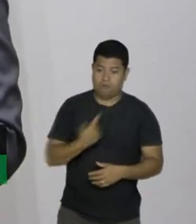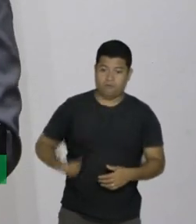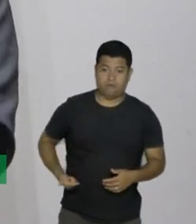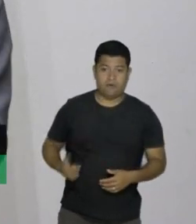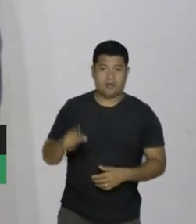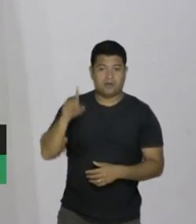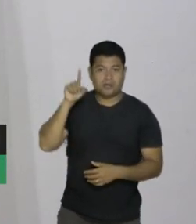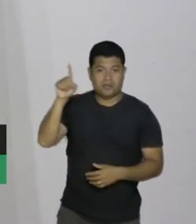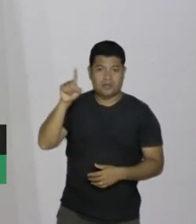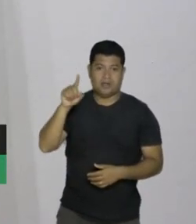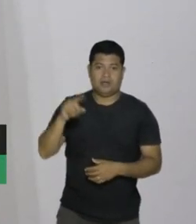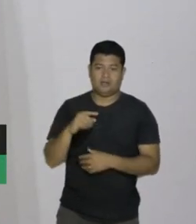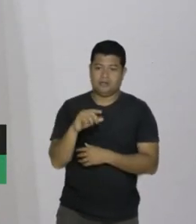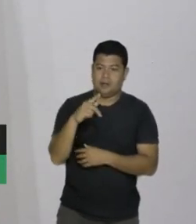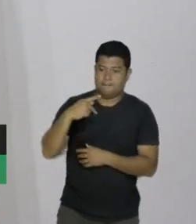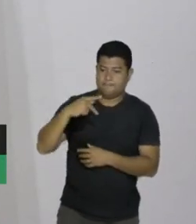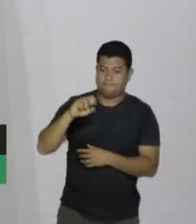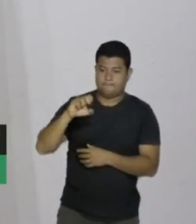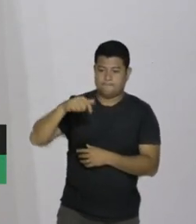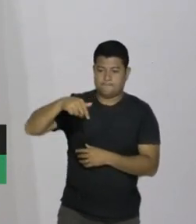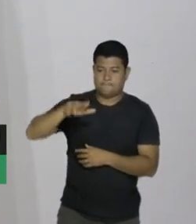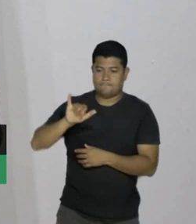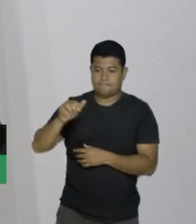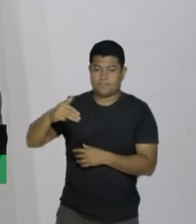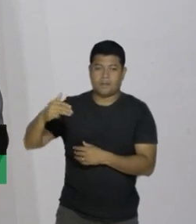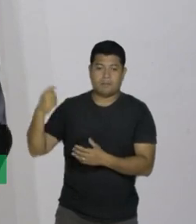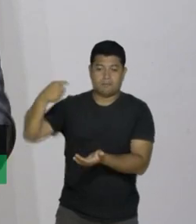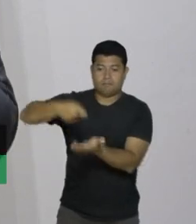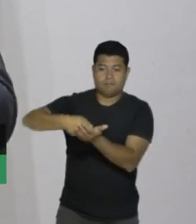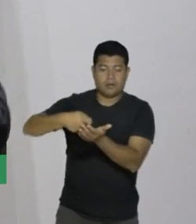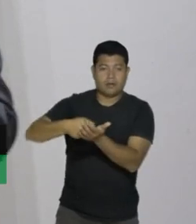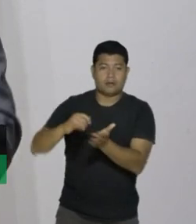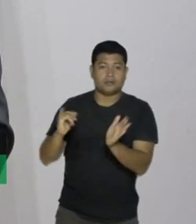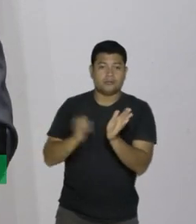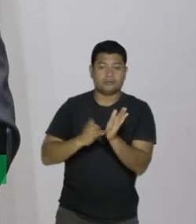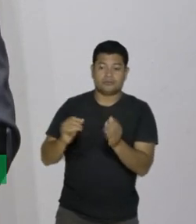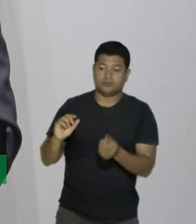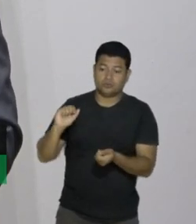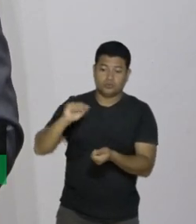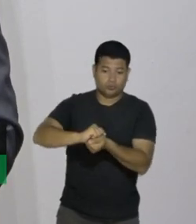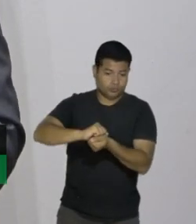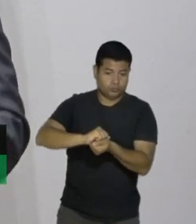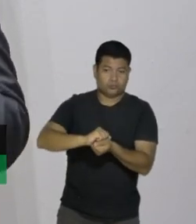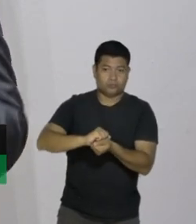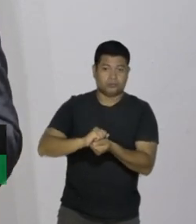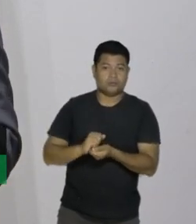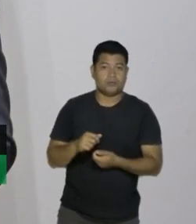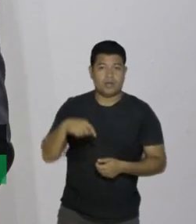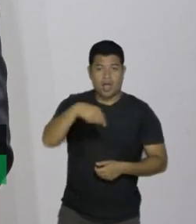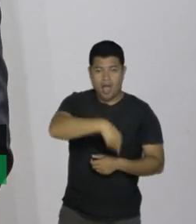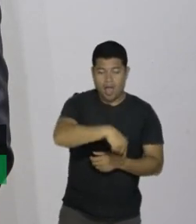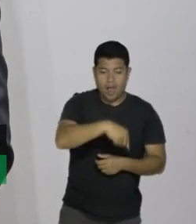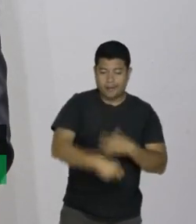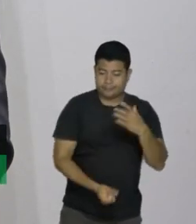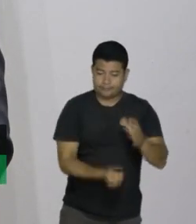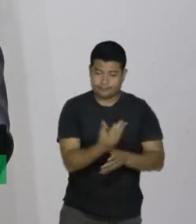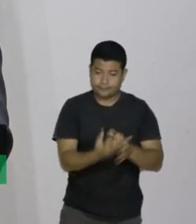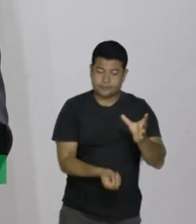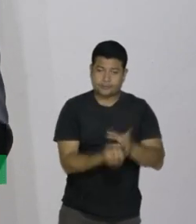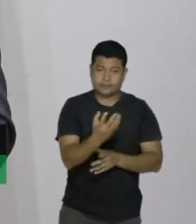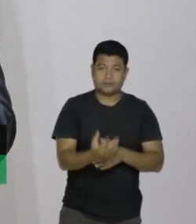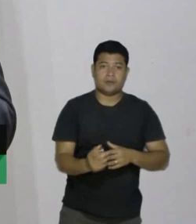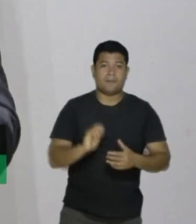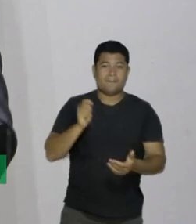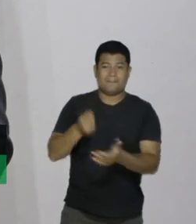produtores catarinenses estão ali produzindo pagando alto pelos insumos